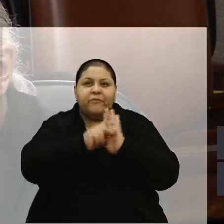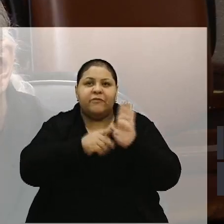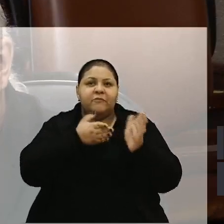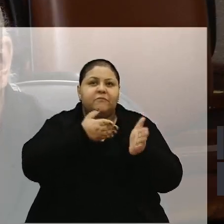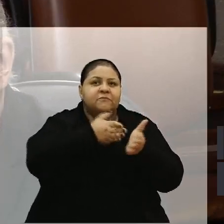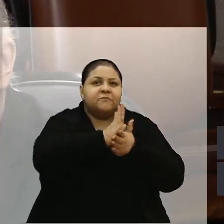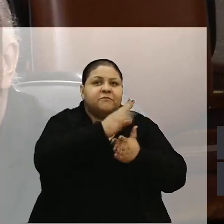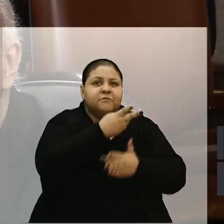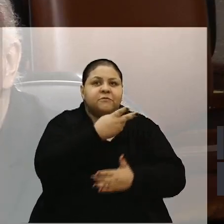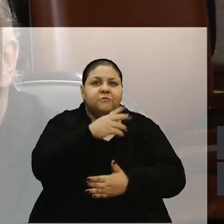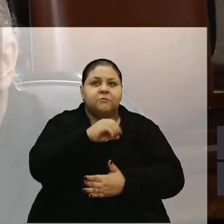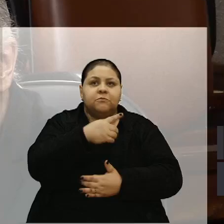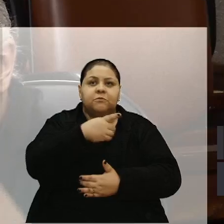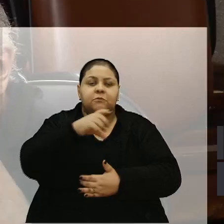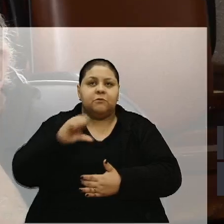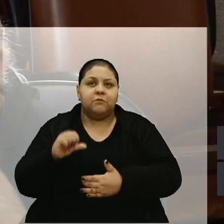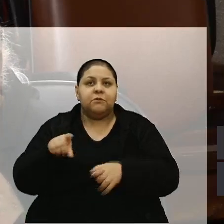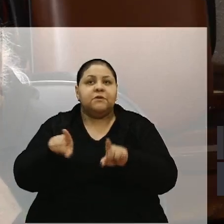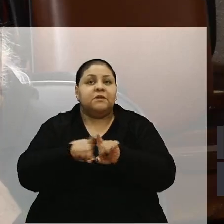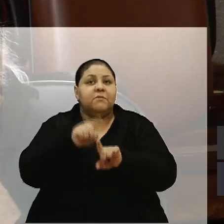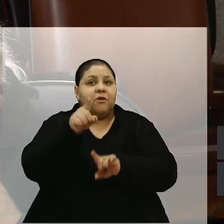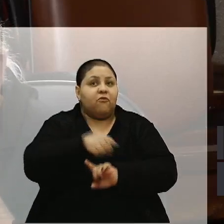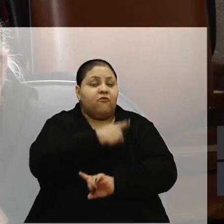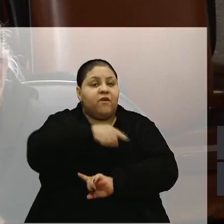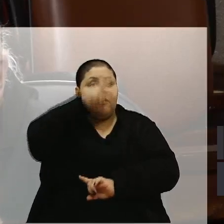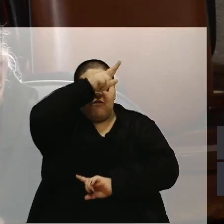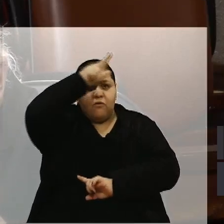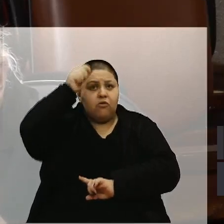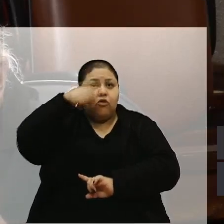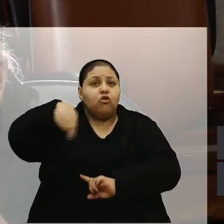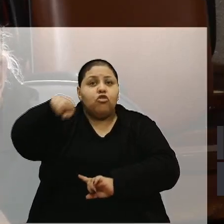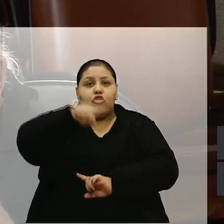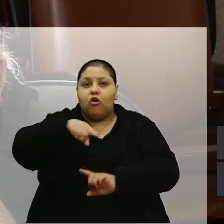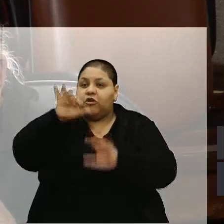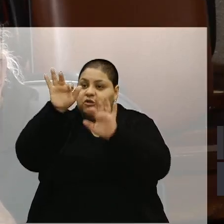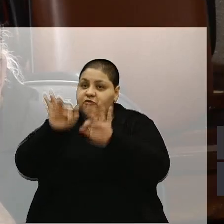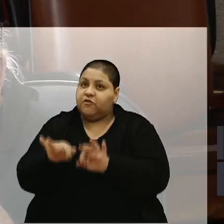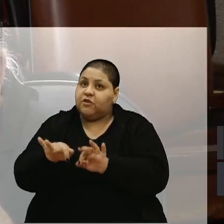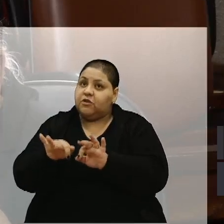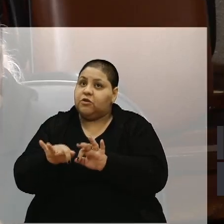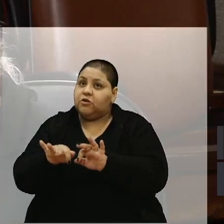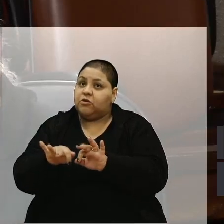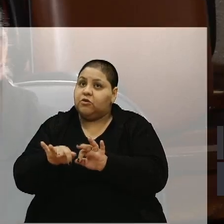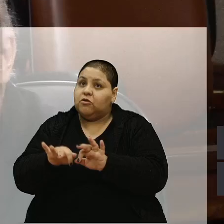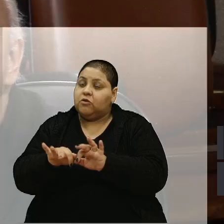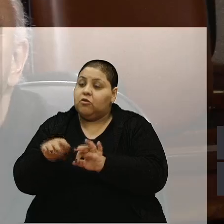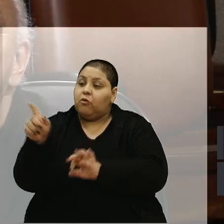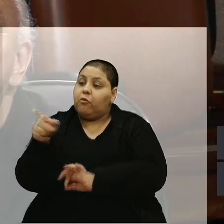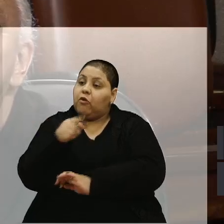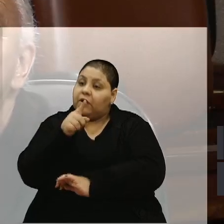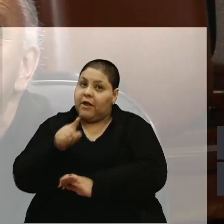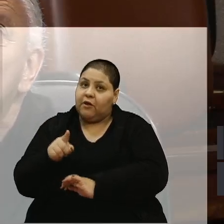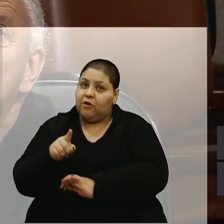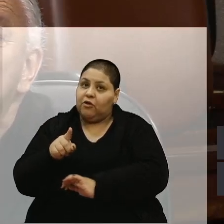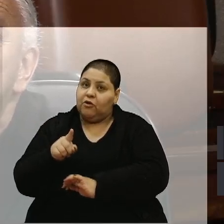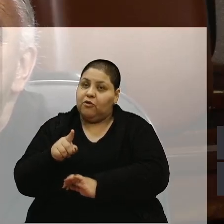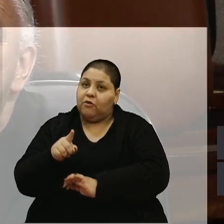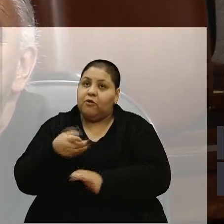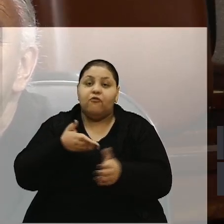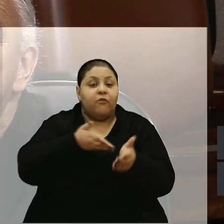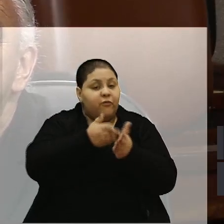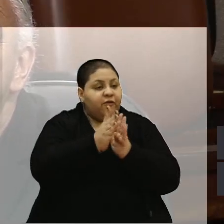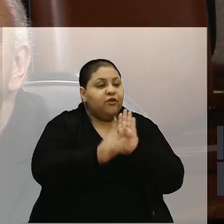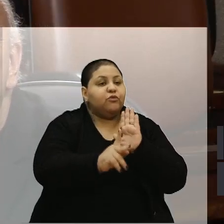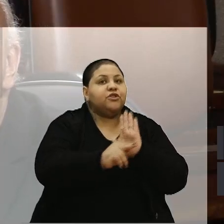2019 com o veto também do prefeito à época, e nós derrubamos o veto, só pesquisar. Nós derrubamos o veto e foi aprovado o